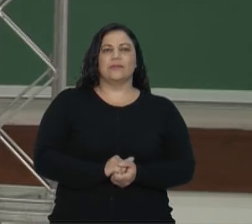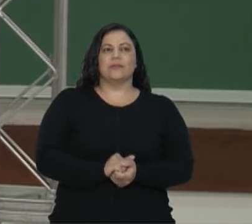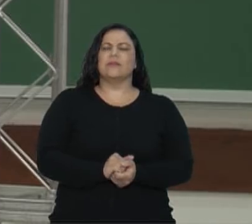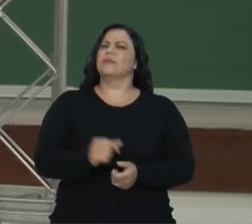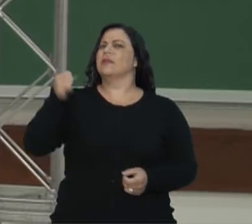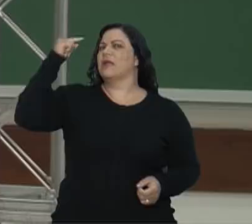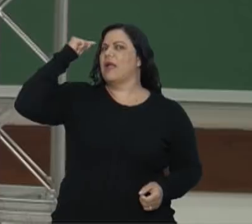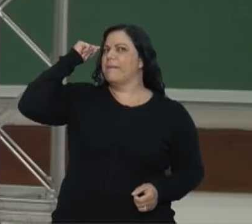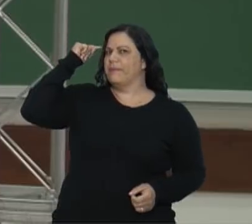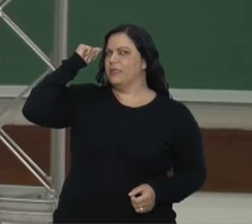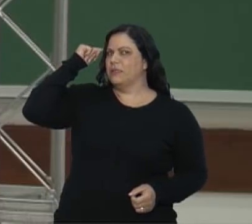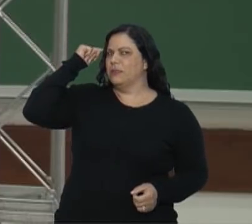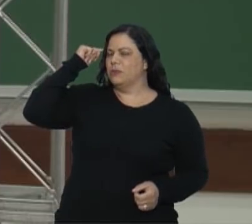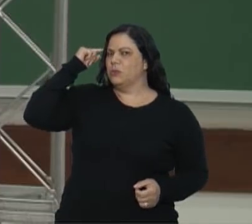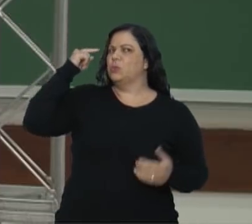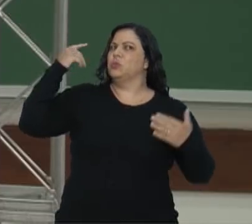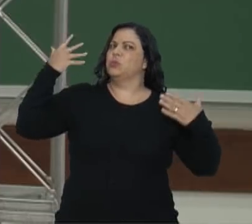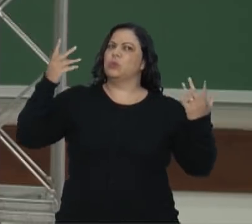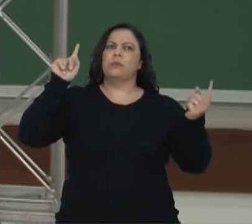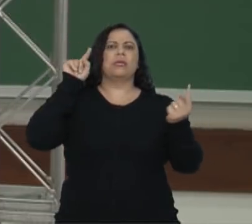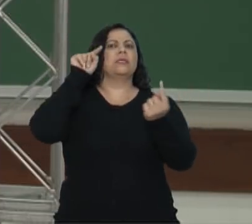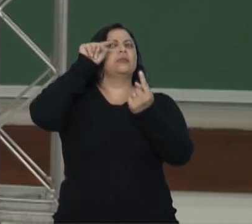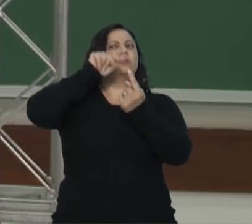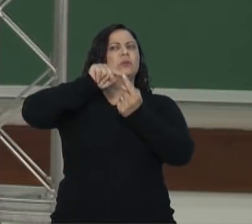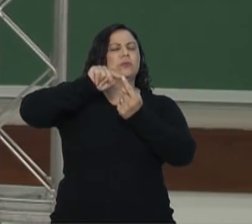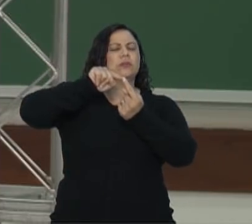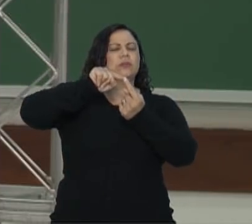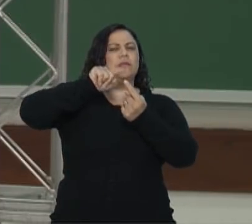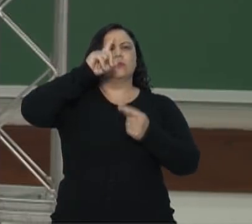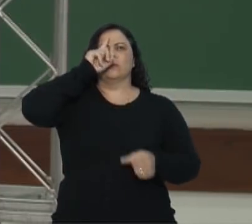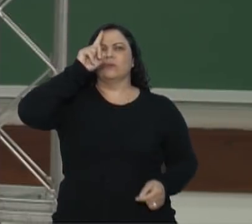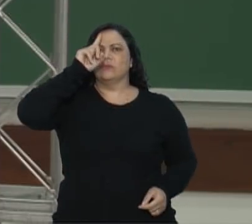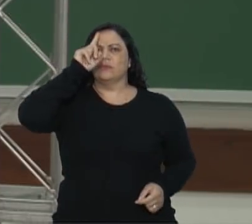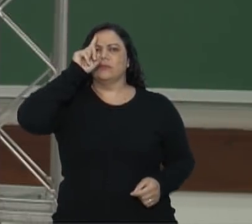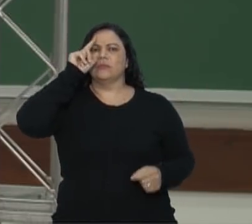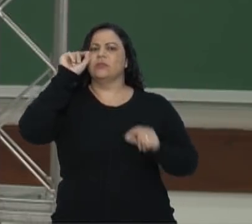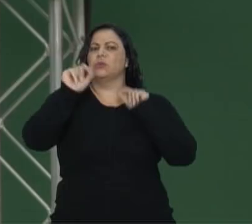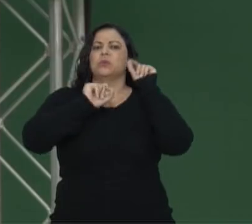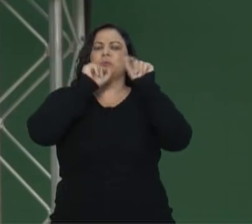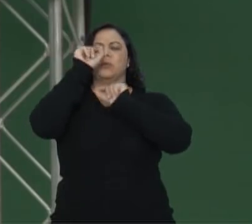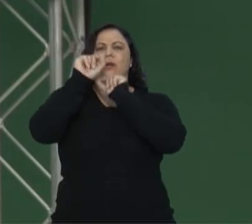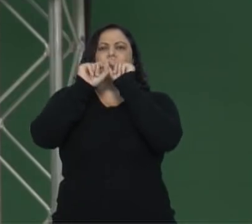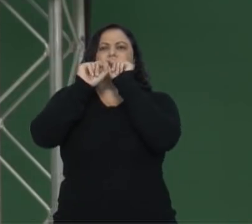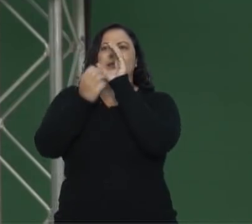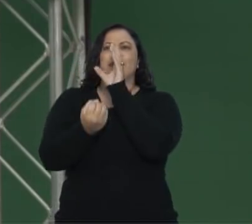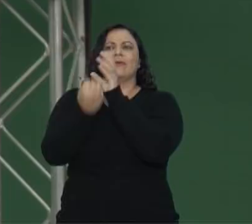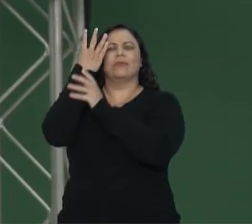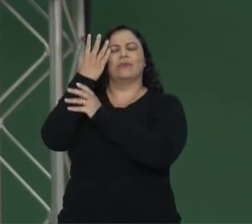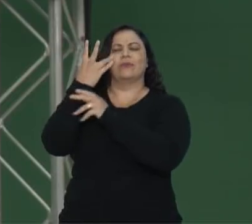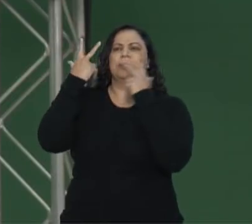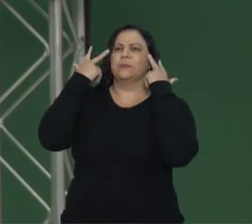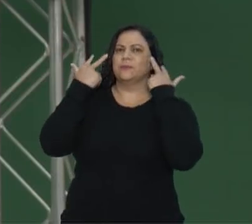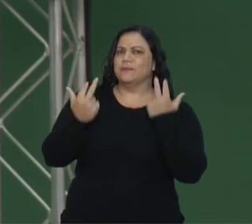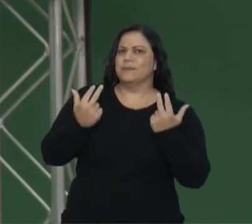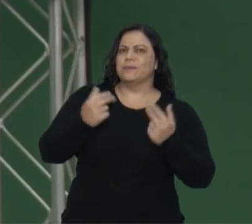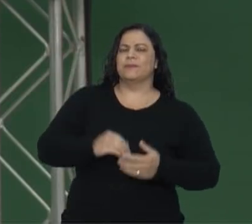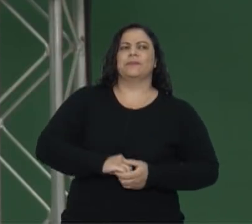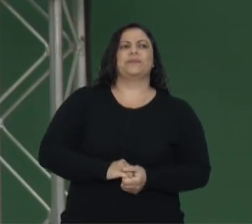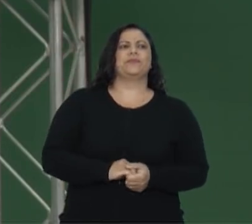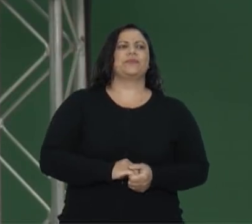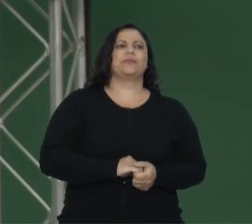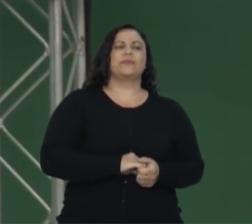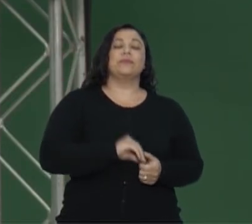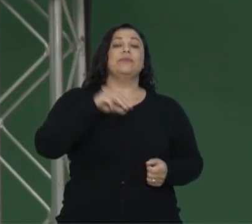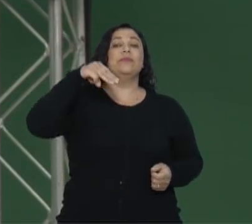Pensou bem nesses objetos do cotidiano? Então vamos ver qual tem origem natural? Poderia ser manufaturado ou